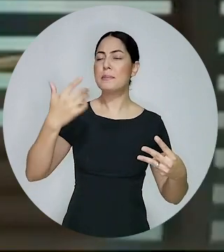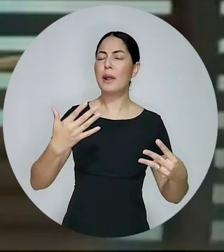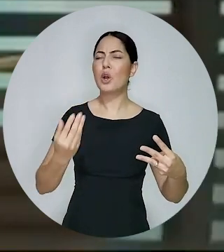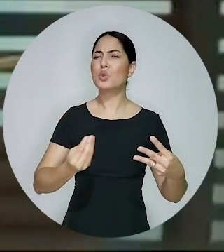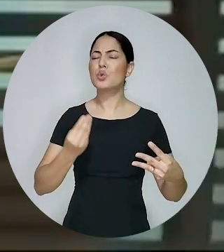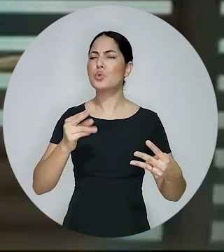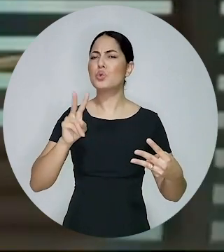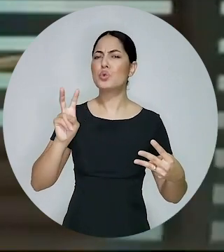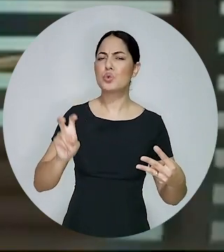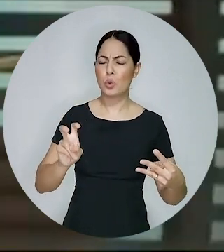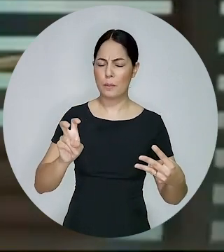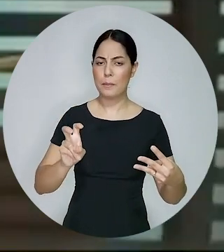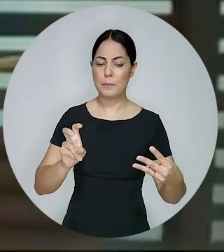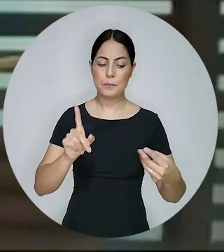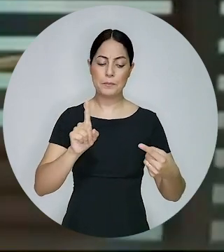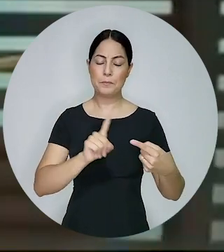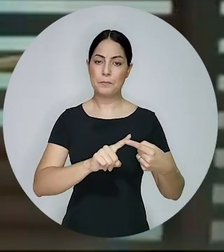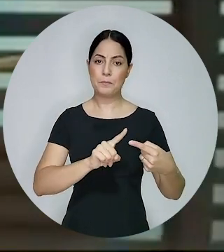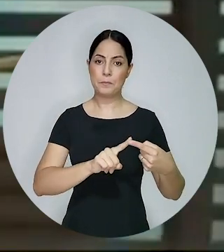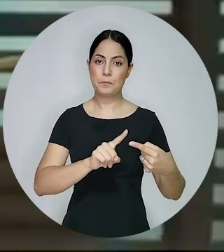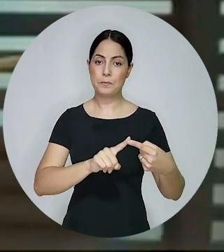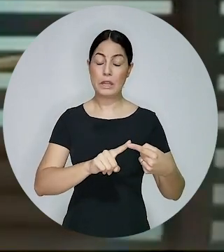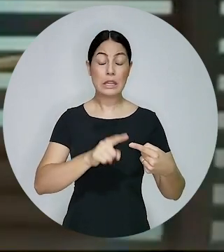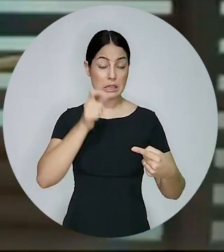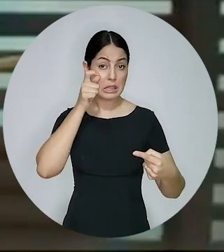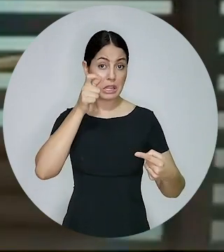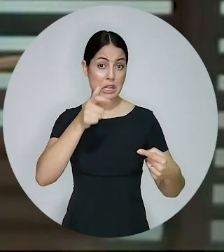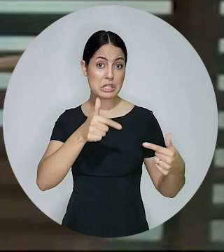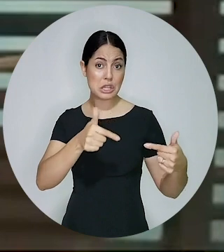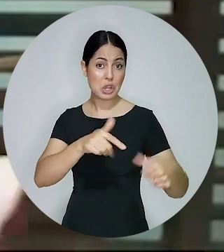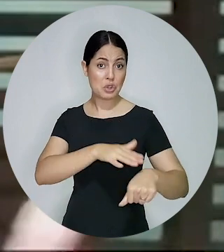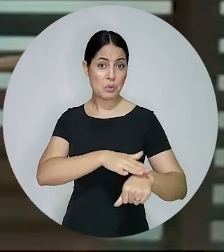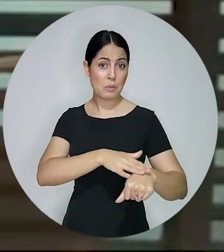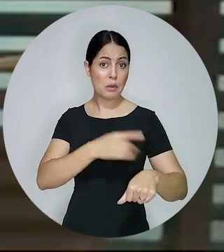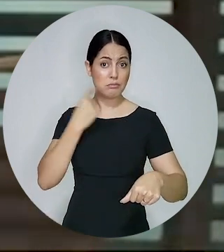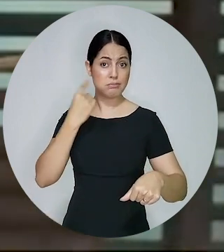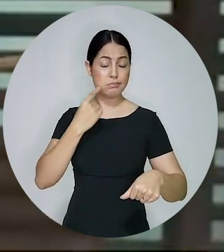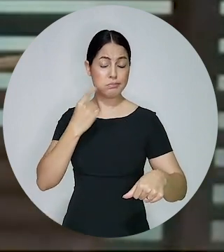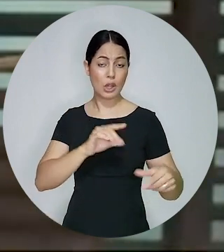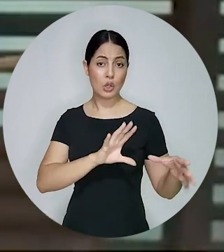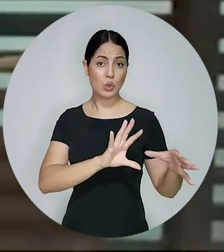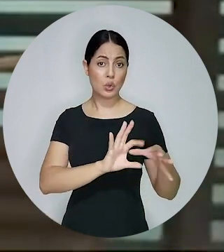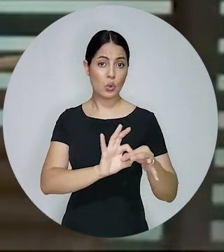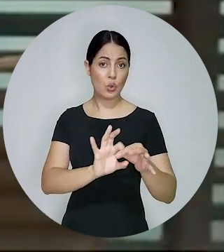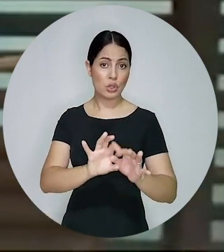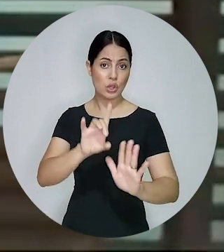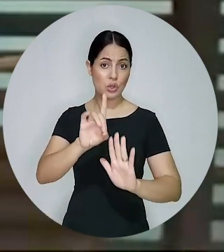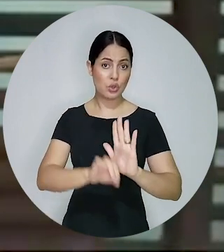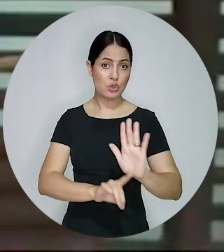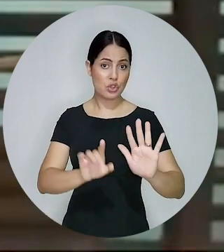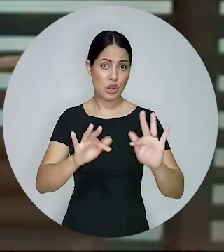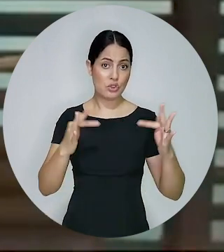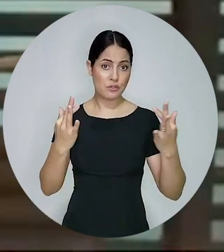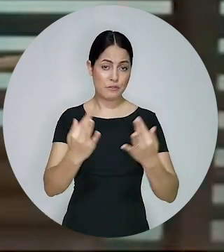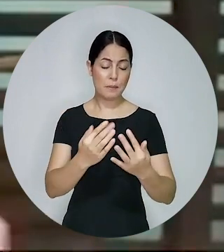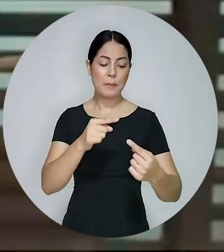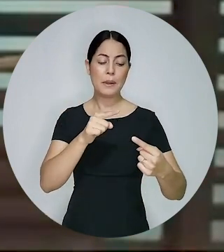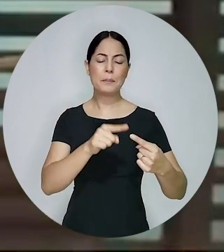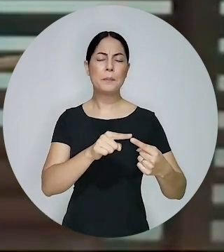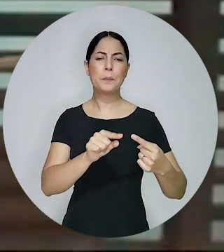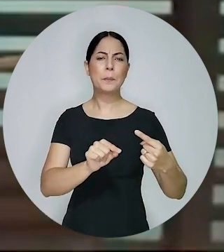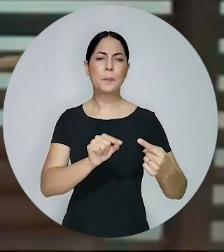momentos diferentes. Eu acho que a gente pode pensar numa atuação eficiente e interessante